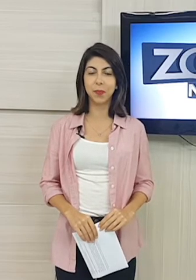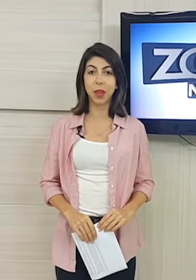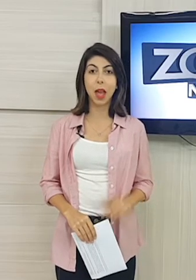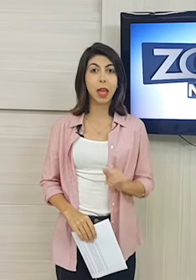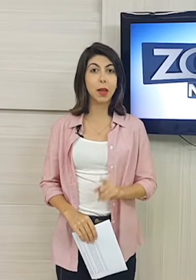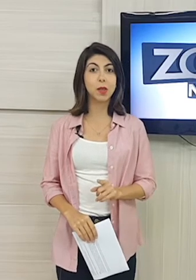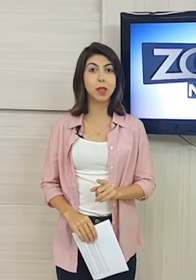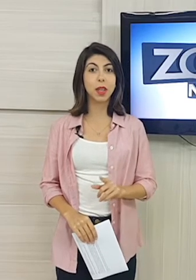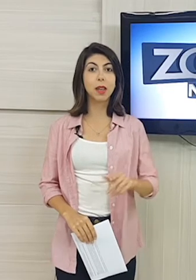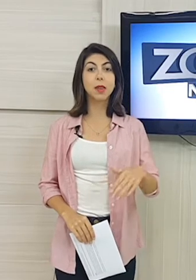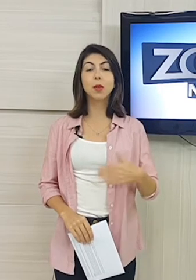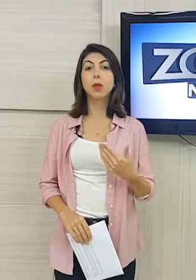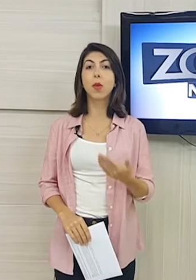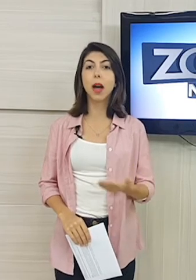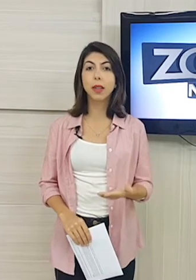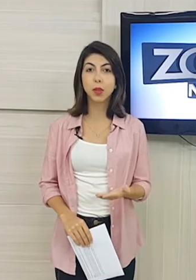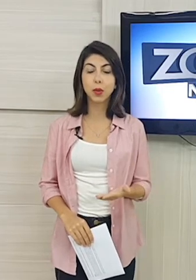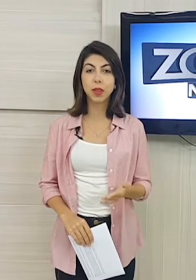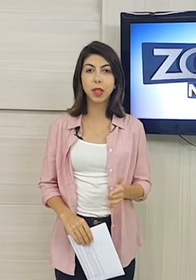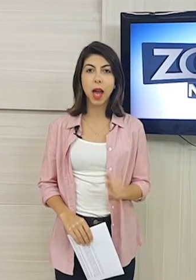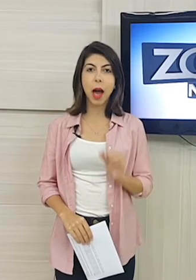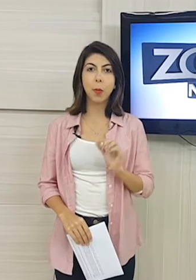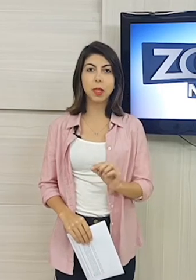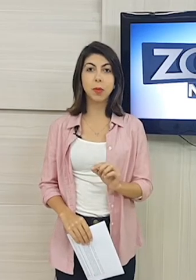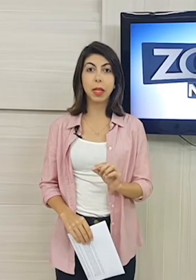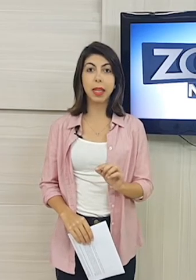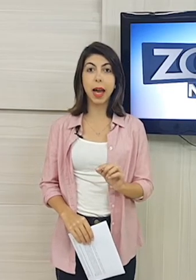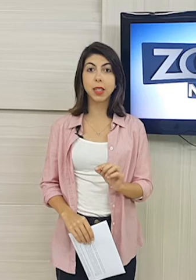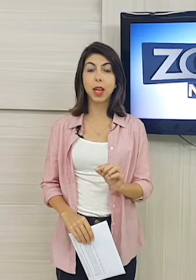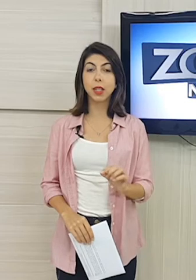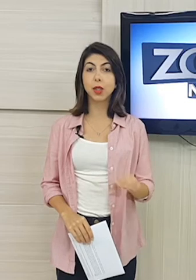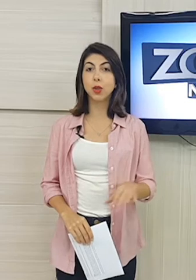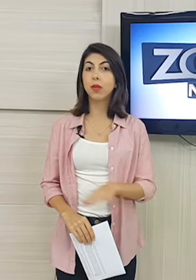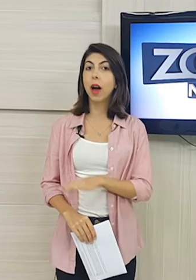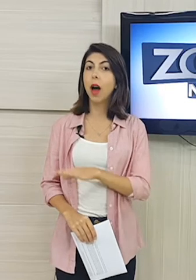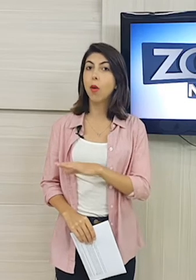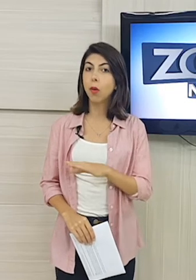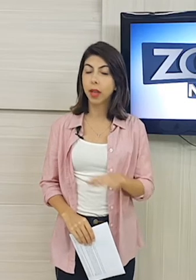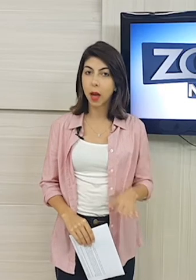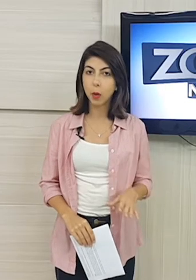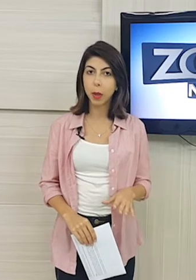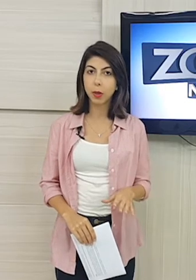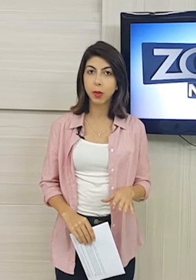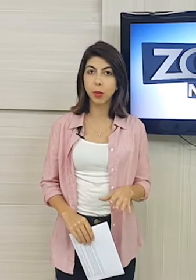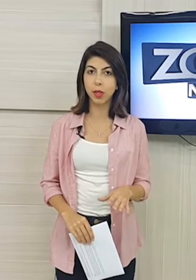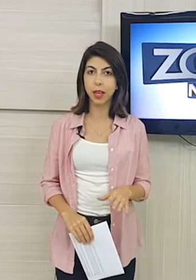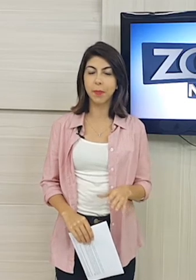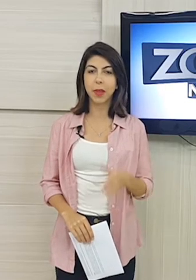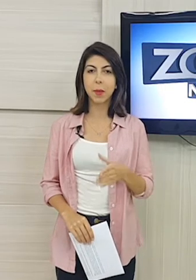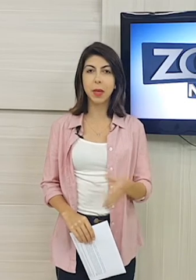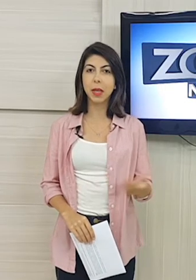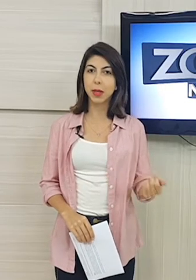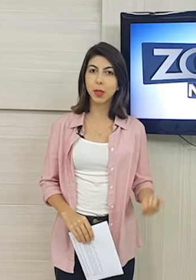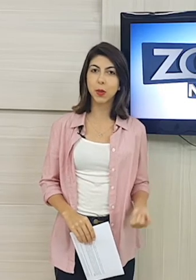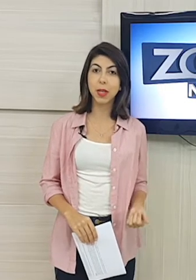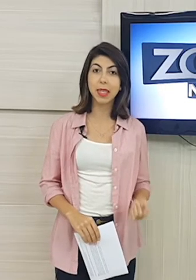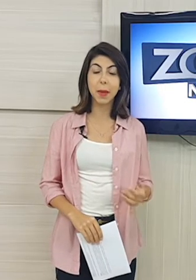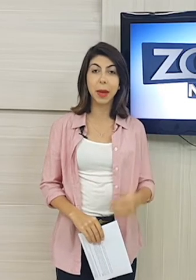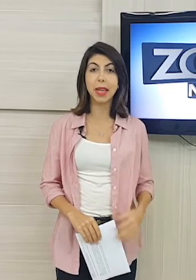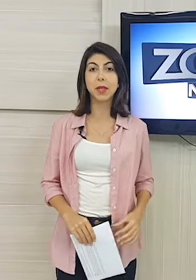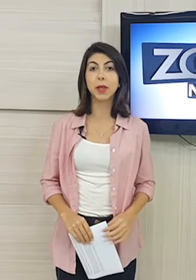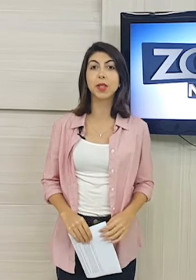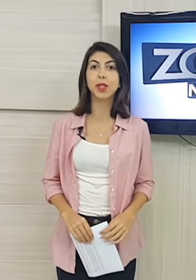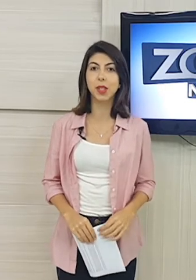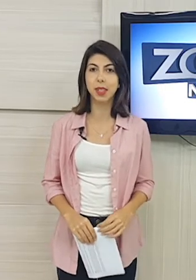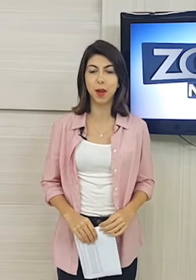Notícias. Não se esqueçam dos guarda-chuvas, a possibilidade é de chuva a qualquer momento do dia. Mínima de 12